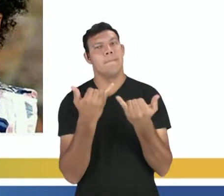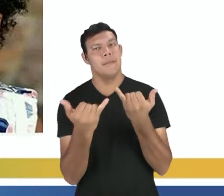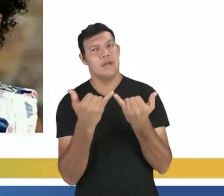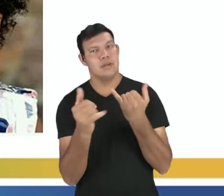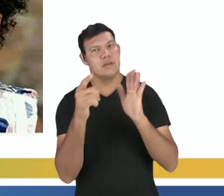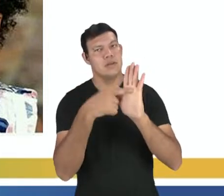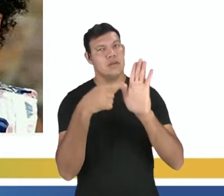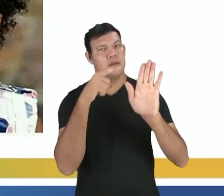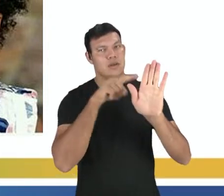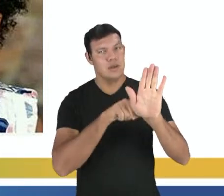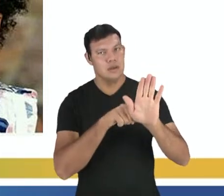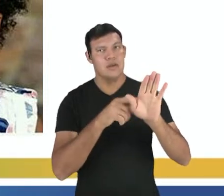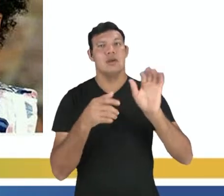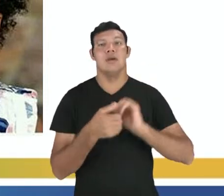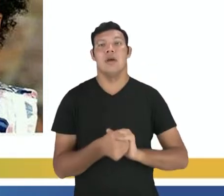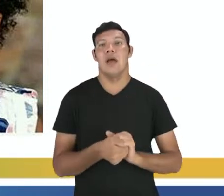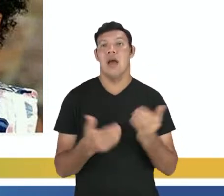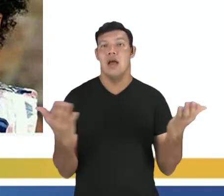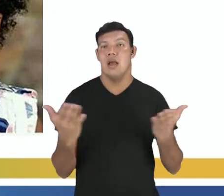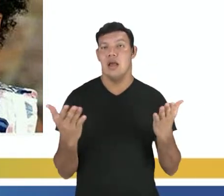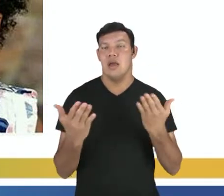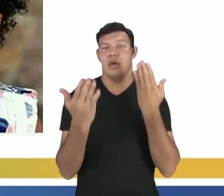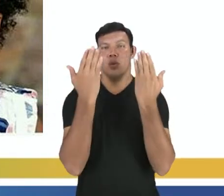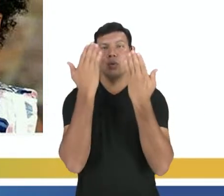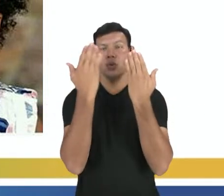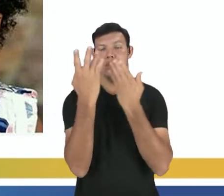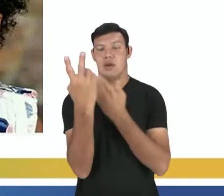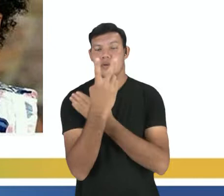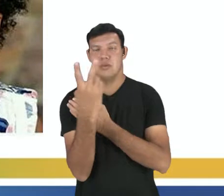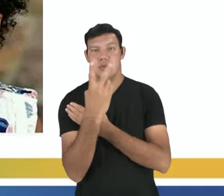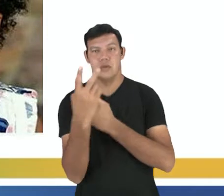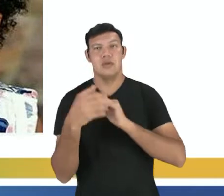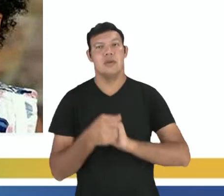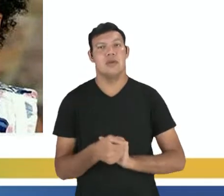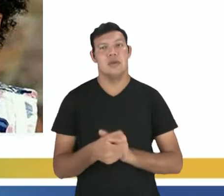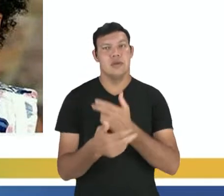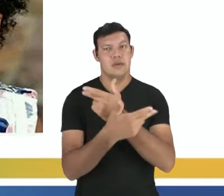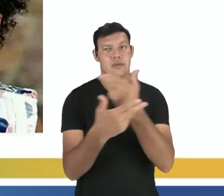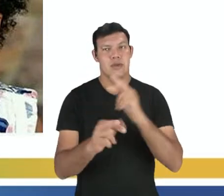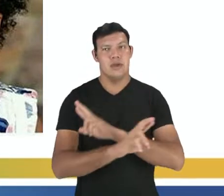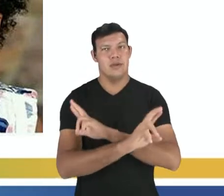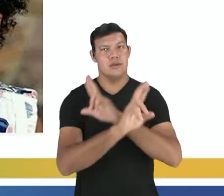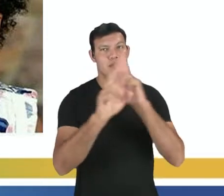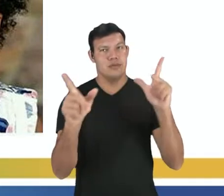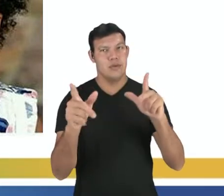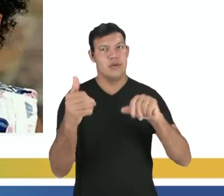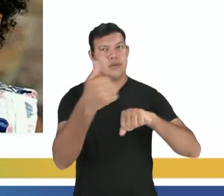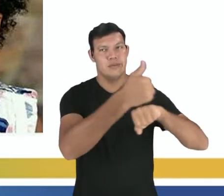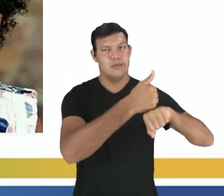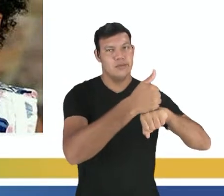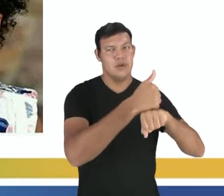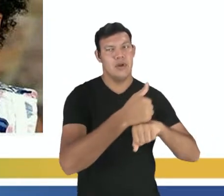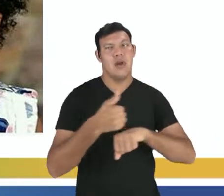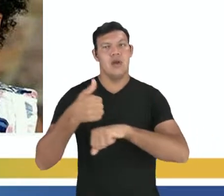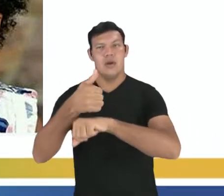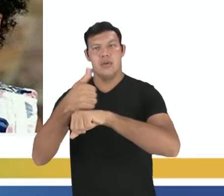comparação entre duas coisas fundamentalmente diferentes, que têm certas qualidades em